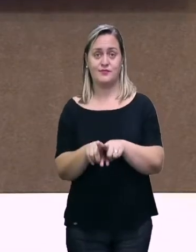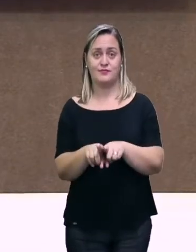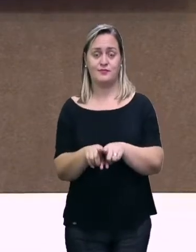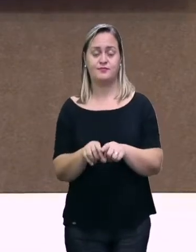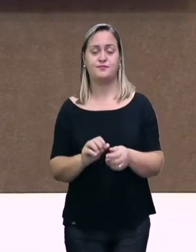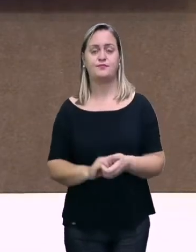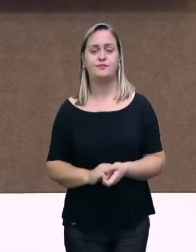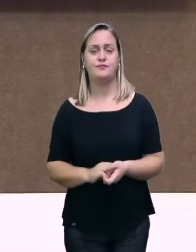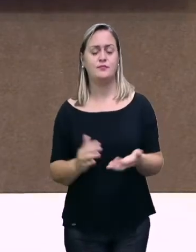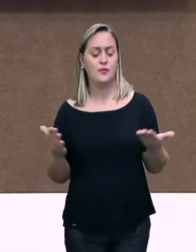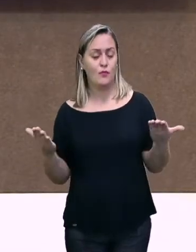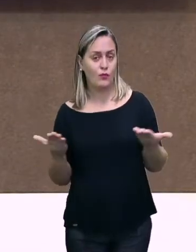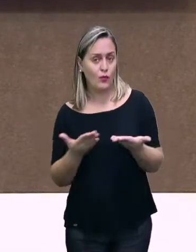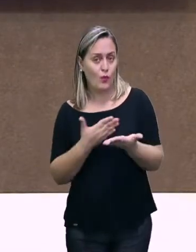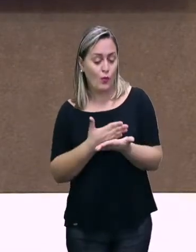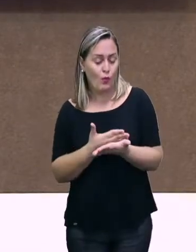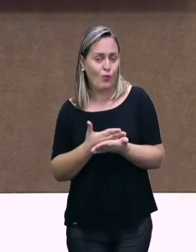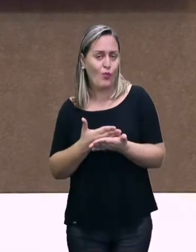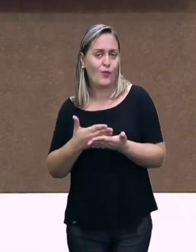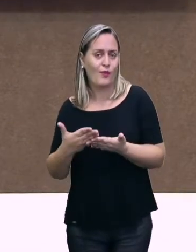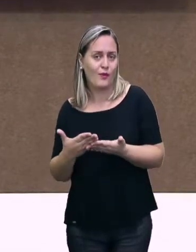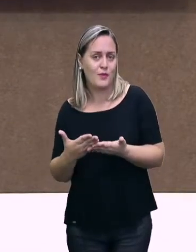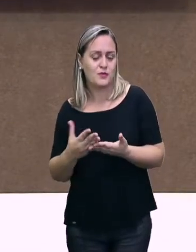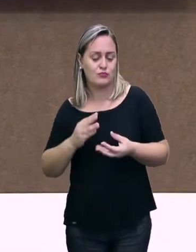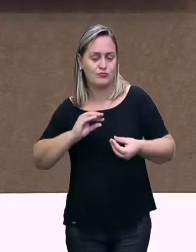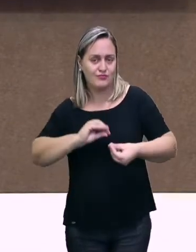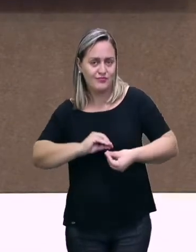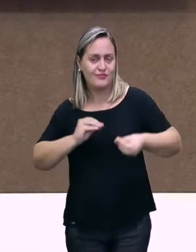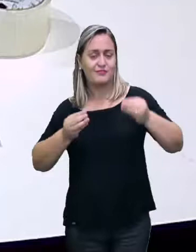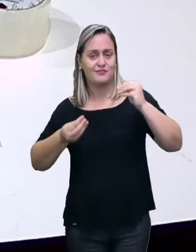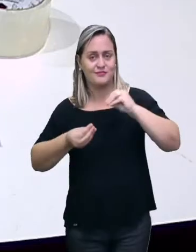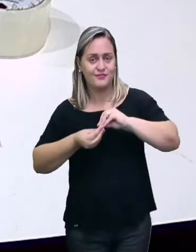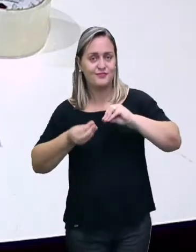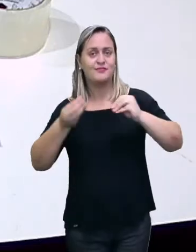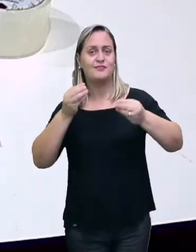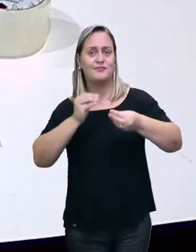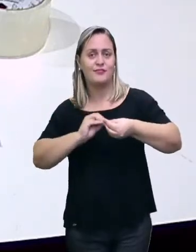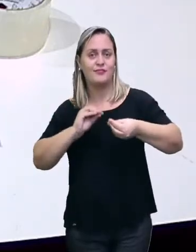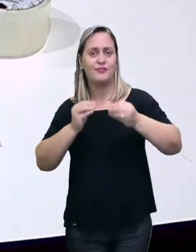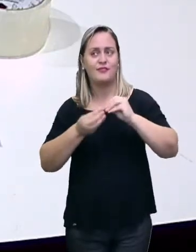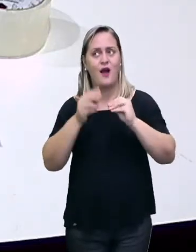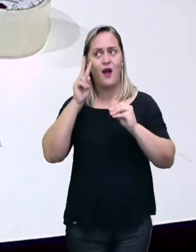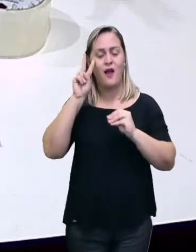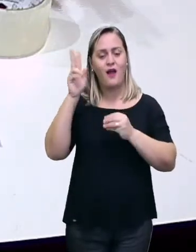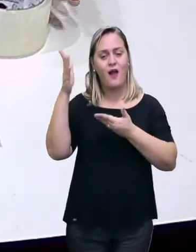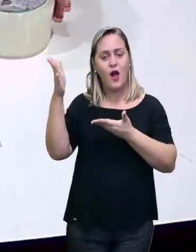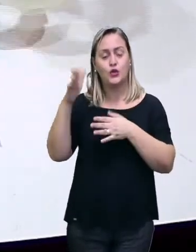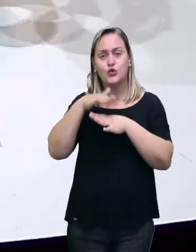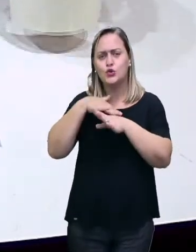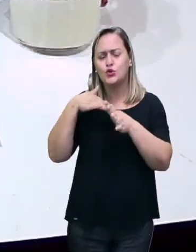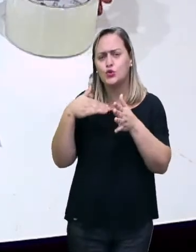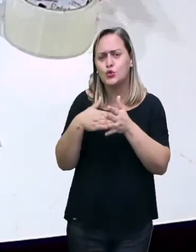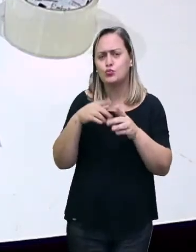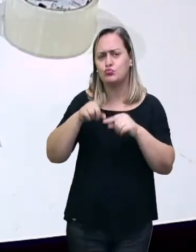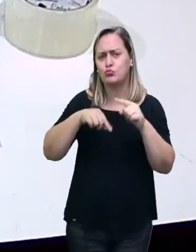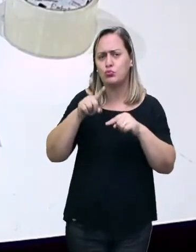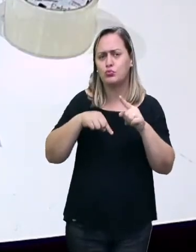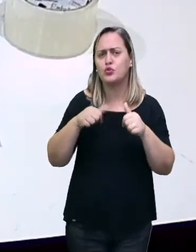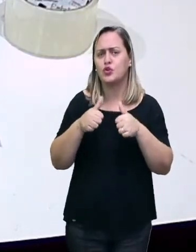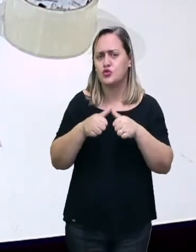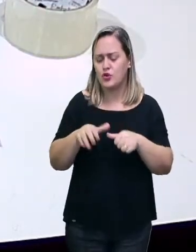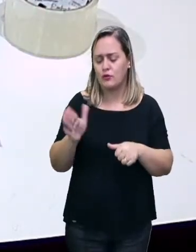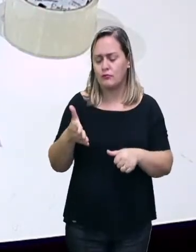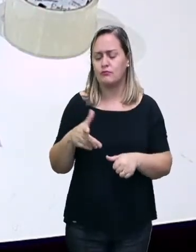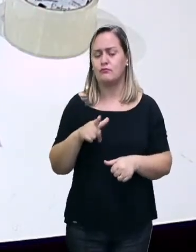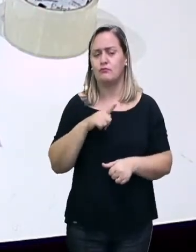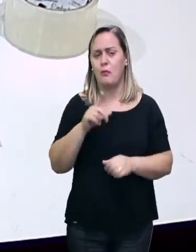pelo quebra-cabeça. Então, meu material já está todo aqui das duas atividades, como você